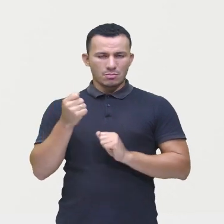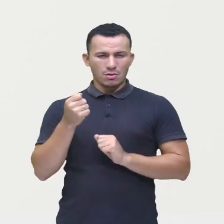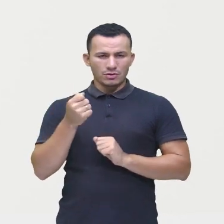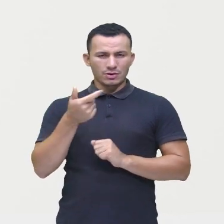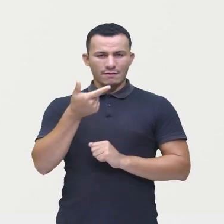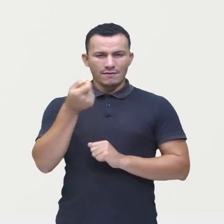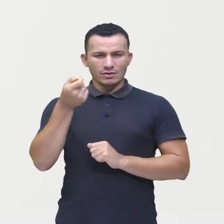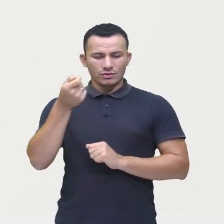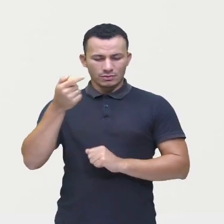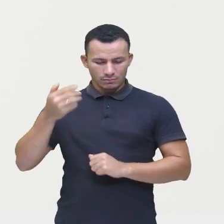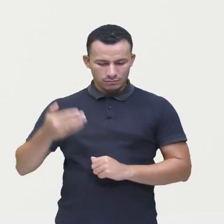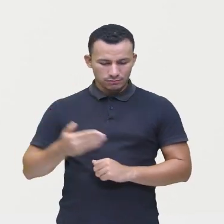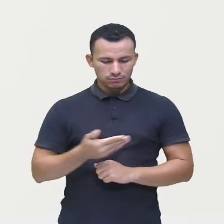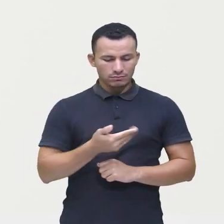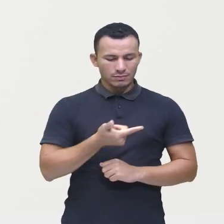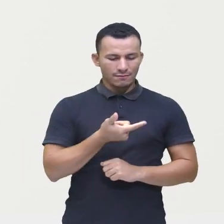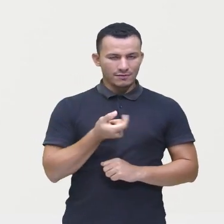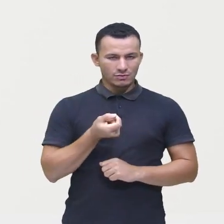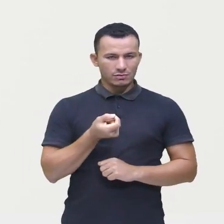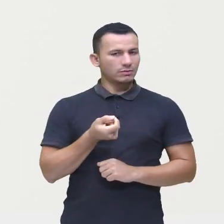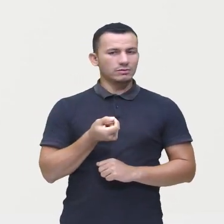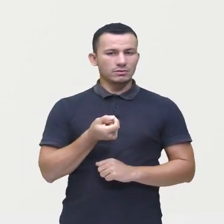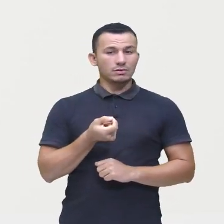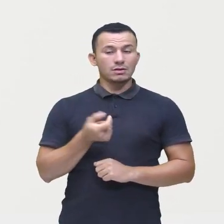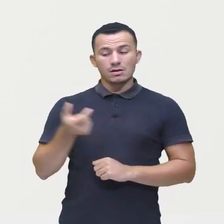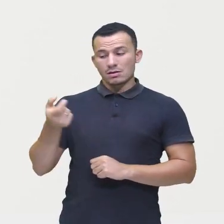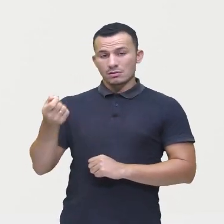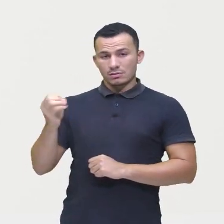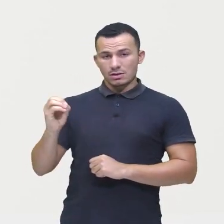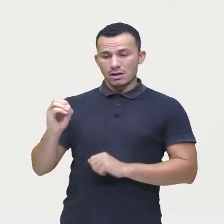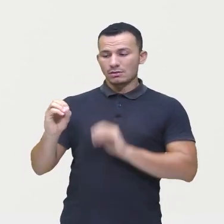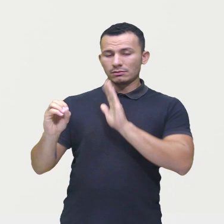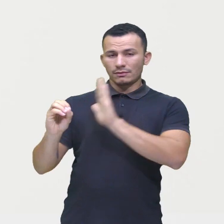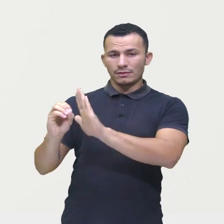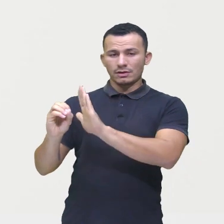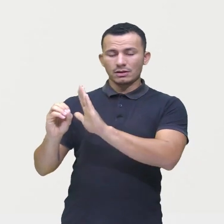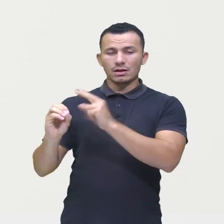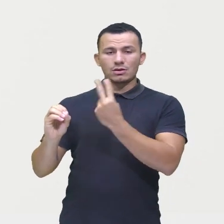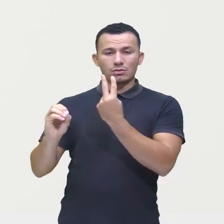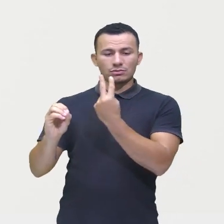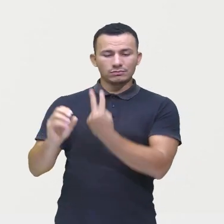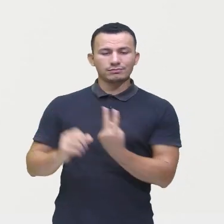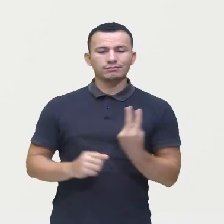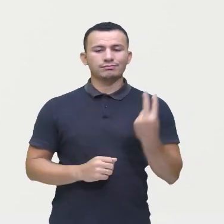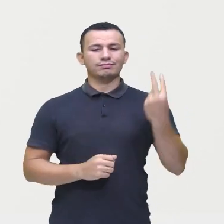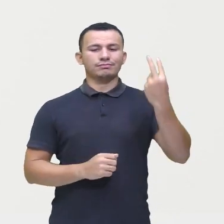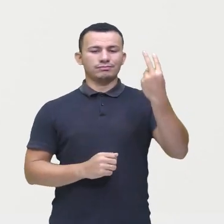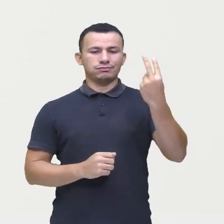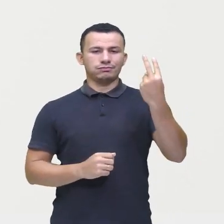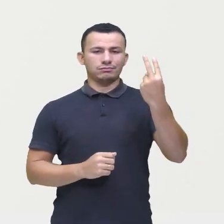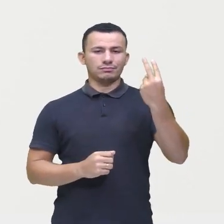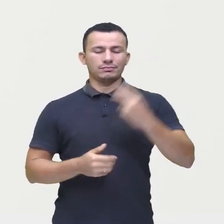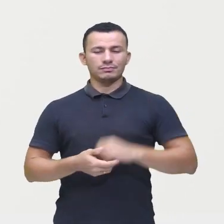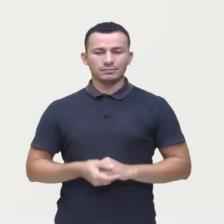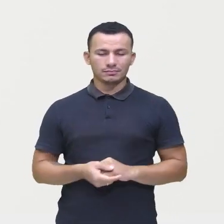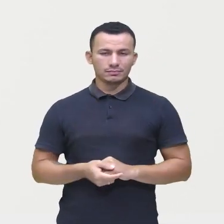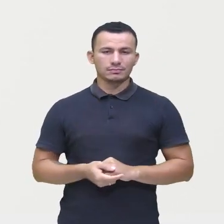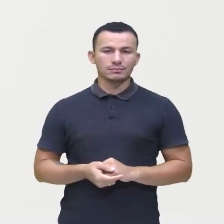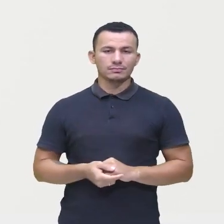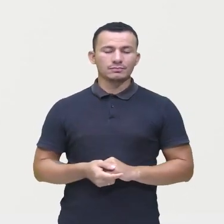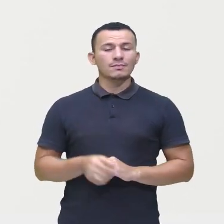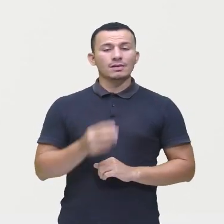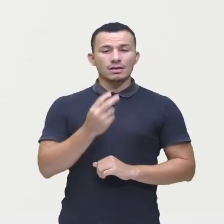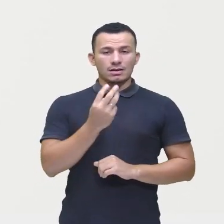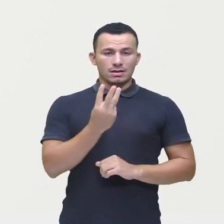Não. Quem é que fica? O 0, que é da unidade, e o 2 sobe, tá certo? Então, nesse caso, 3